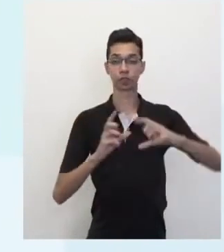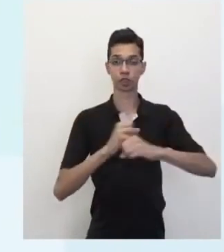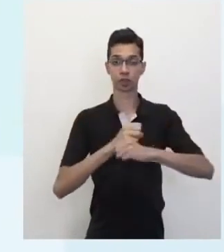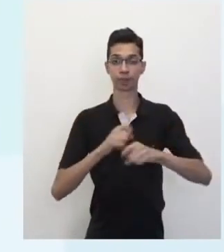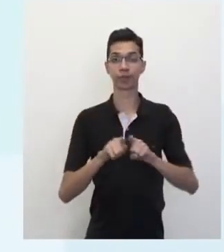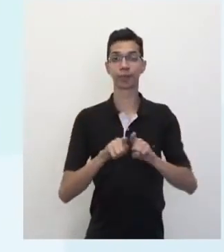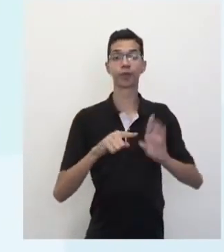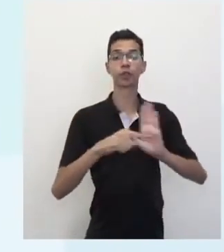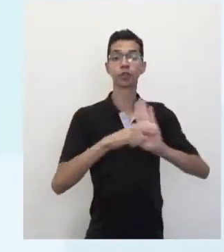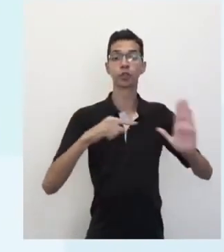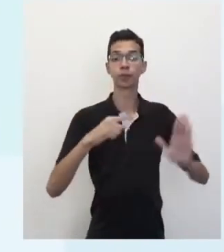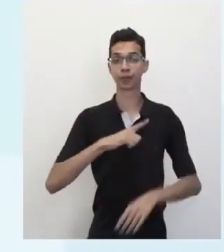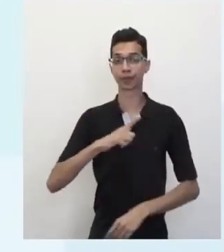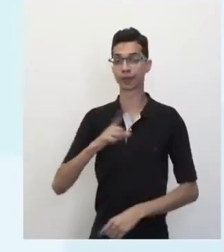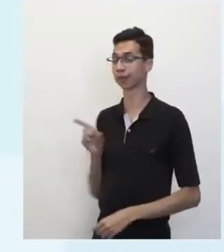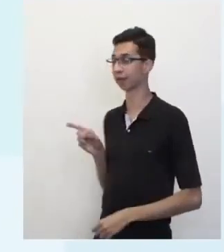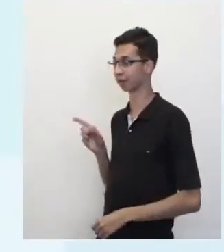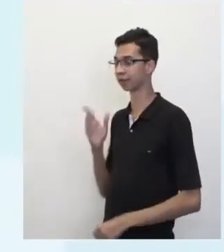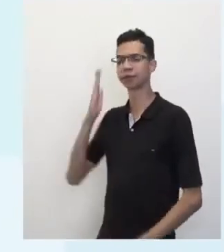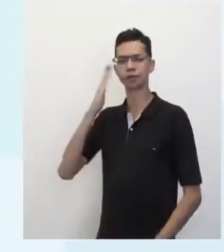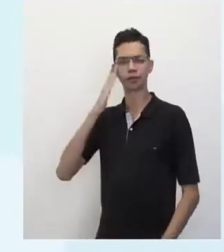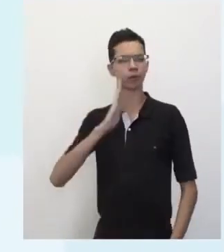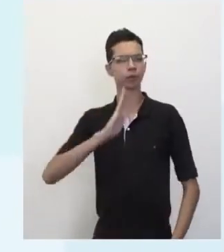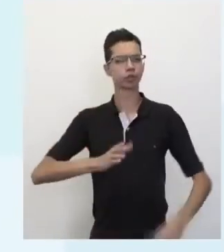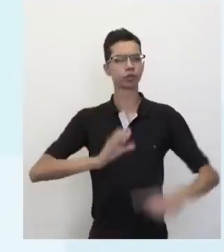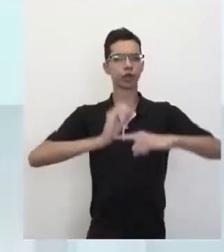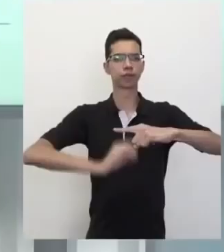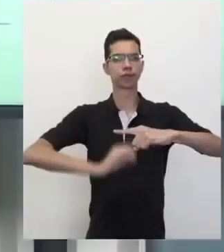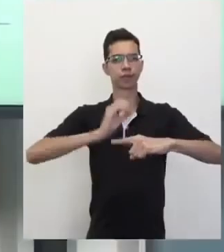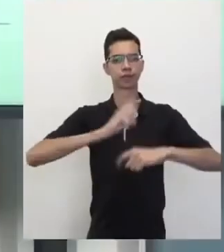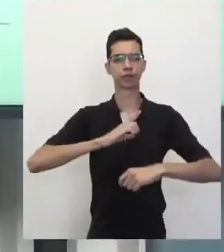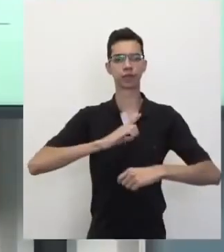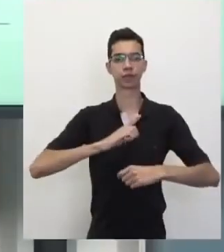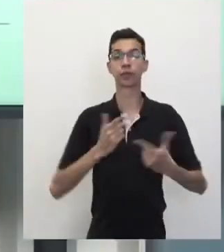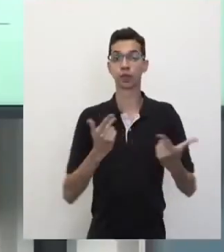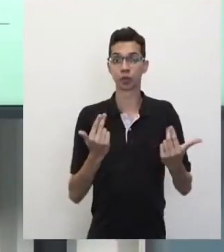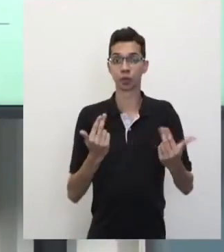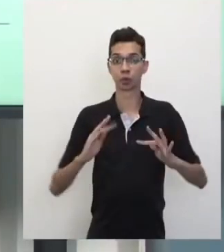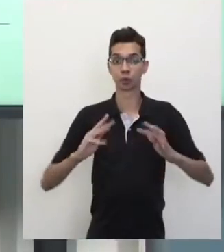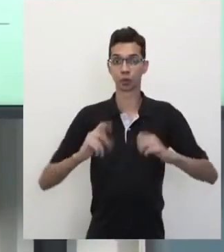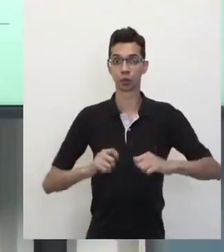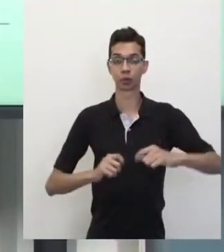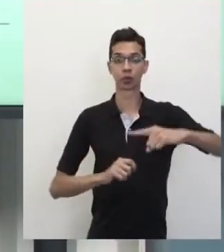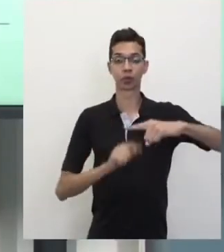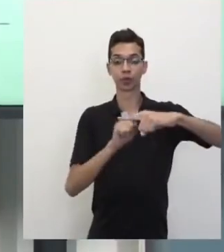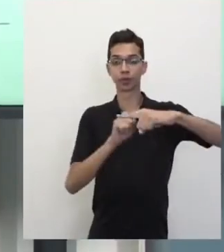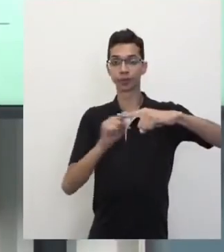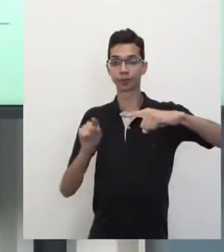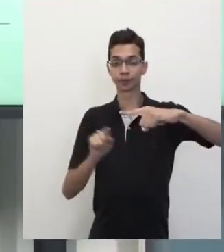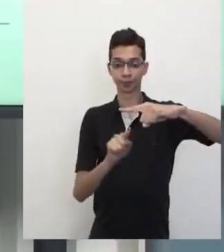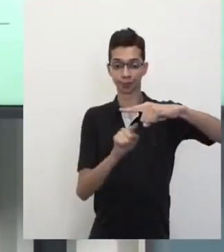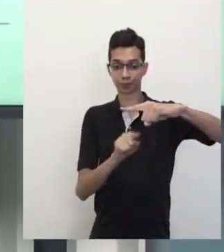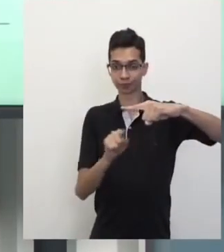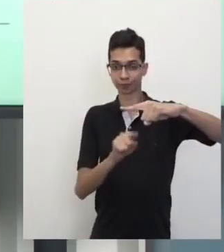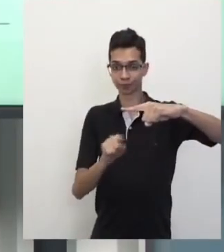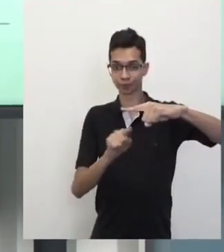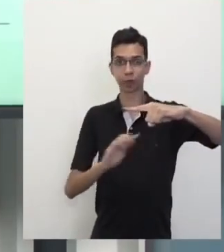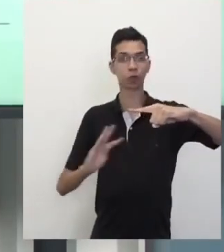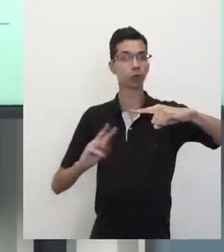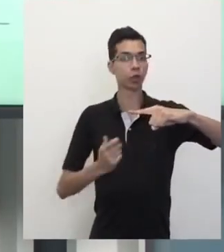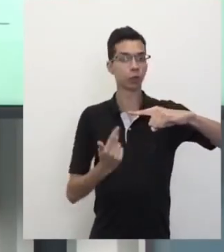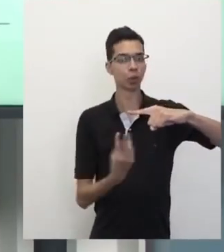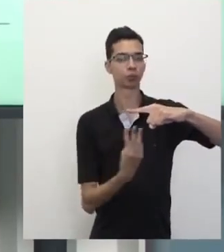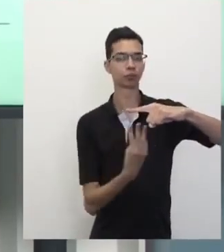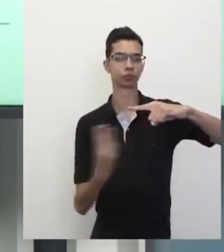fração. Olho para o denominador, se estiver todo mundo igual, nesse caso tá, graças a Deus, né, tá todo mundo igual aí, não preciso usar